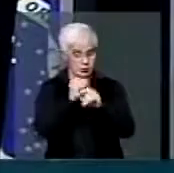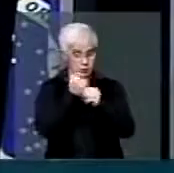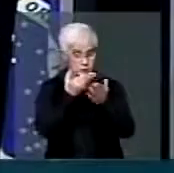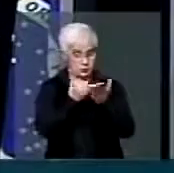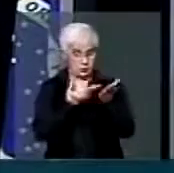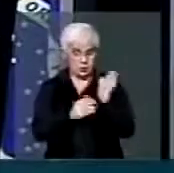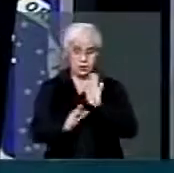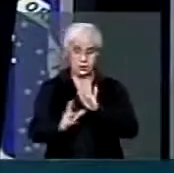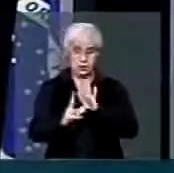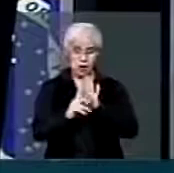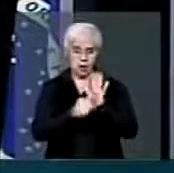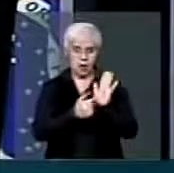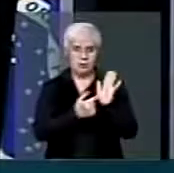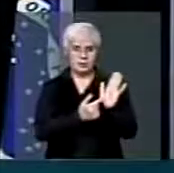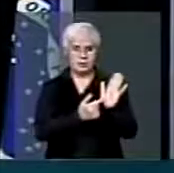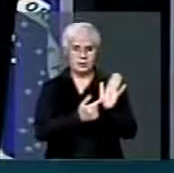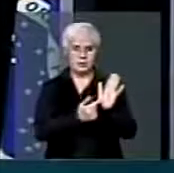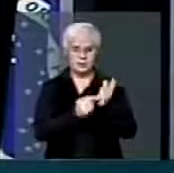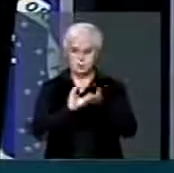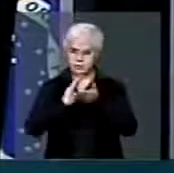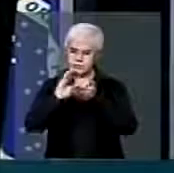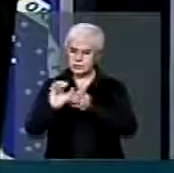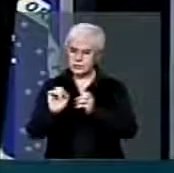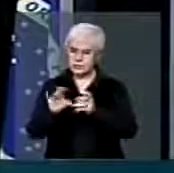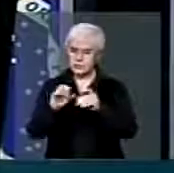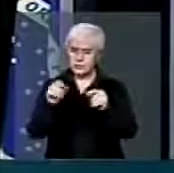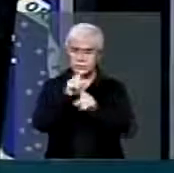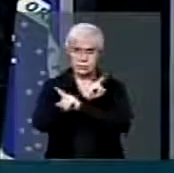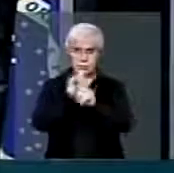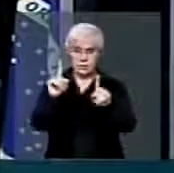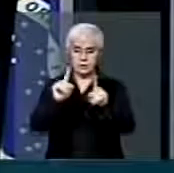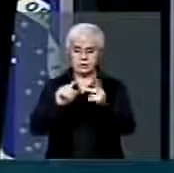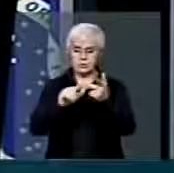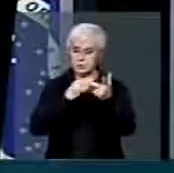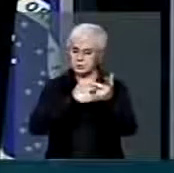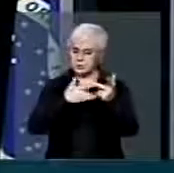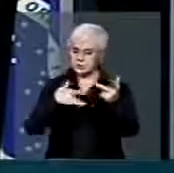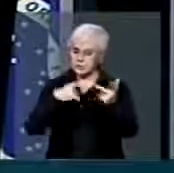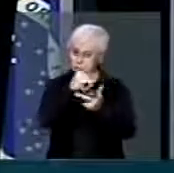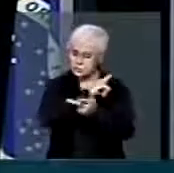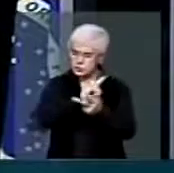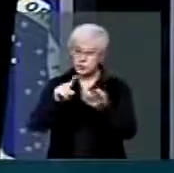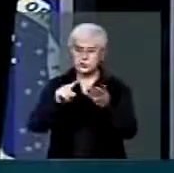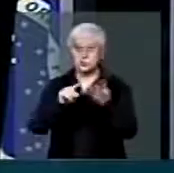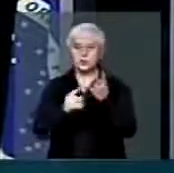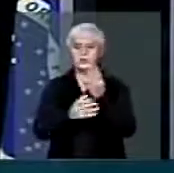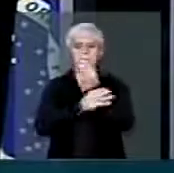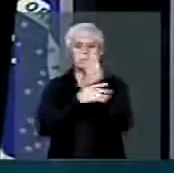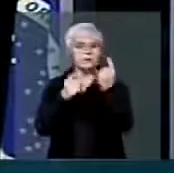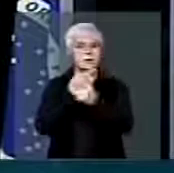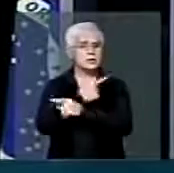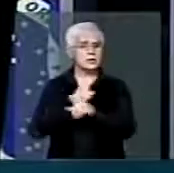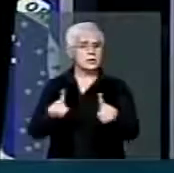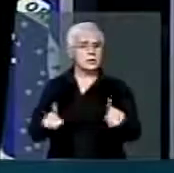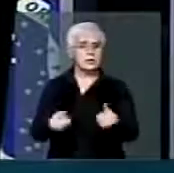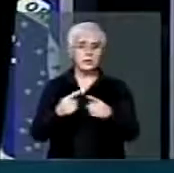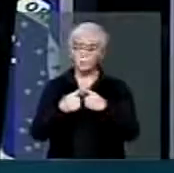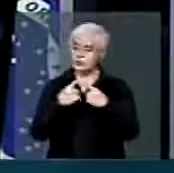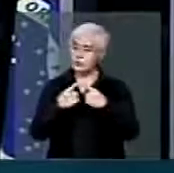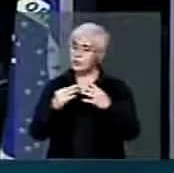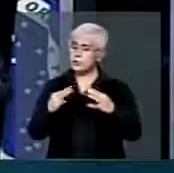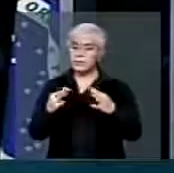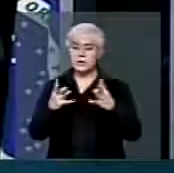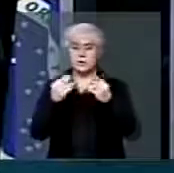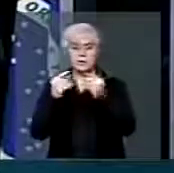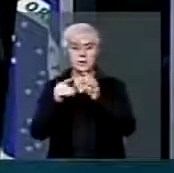esse dinheiro não é empregado na educação, na saúde, na segurança, porque é retirado, é saqueado por ladrões, por